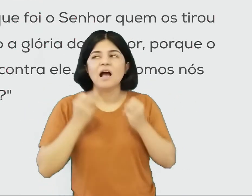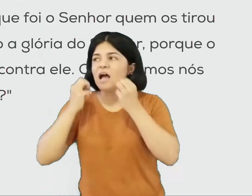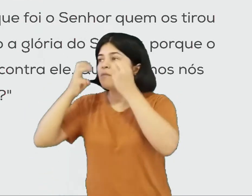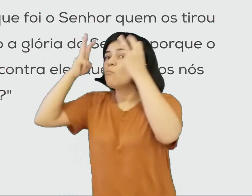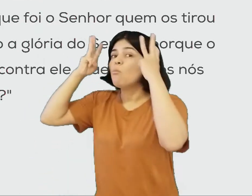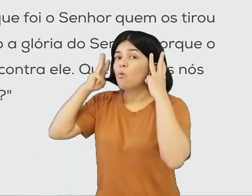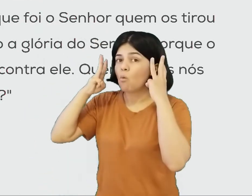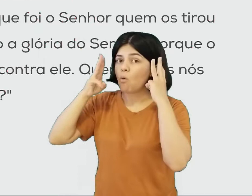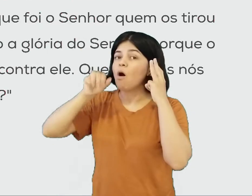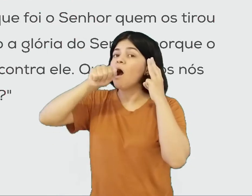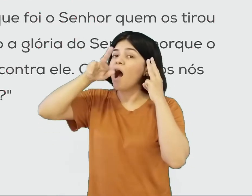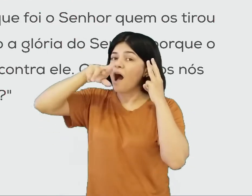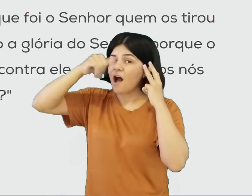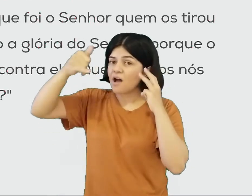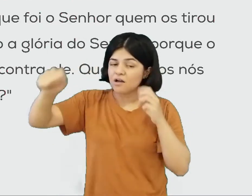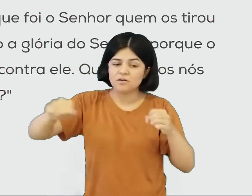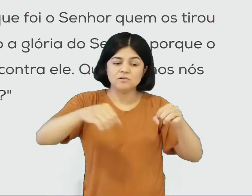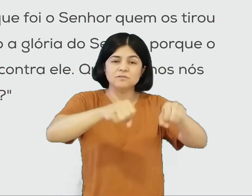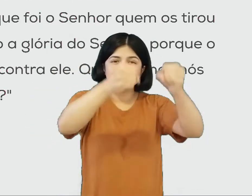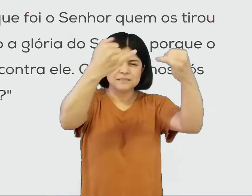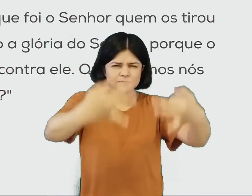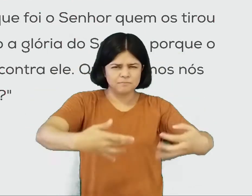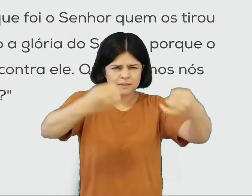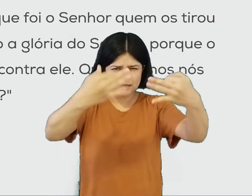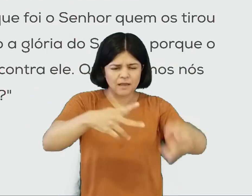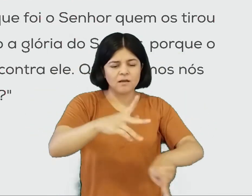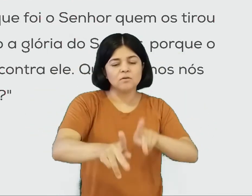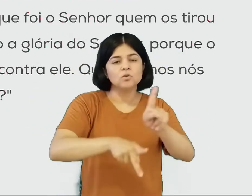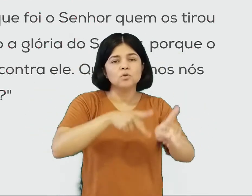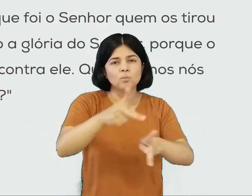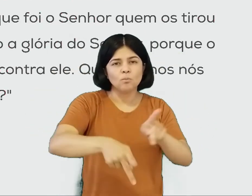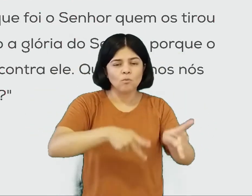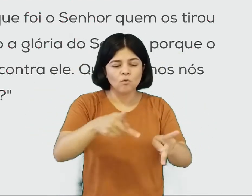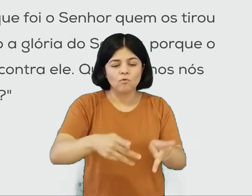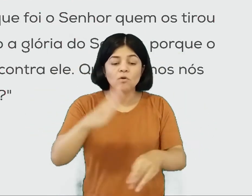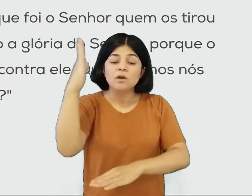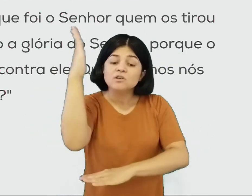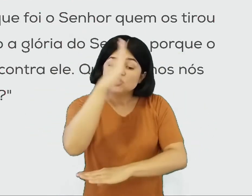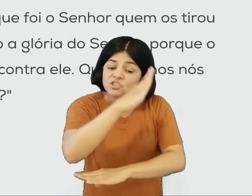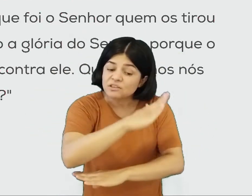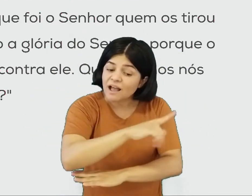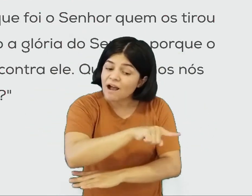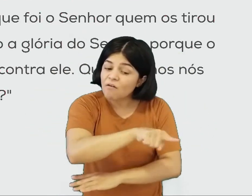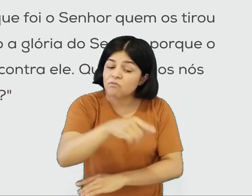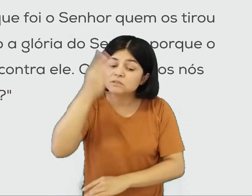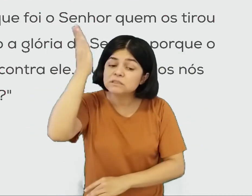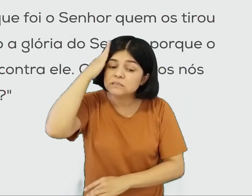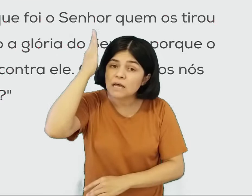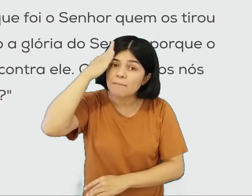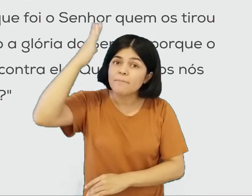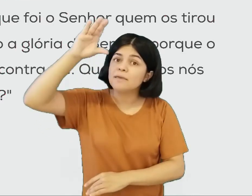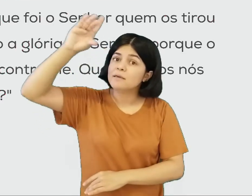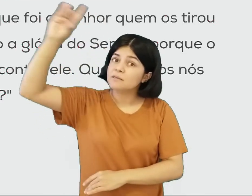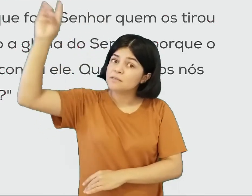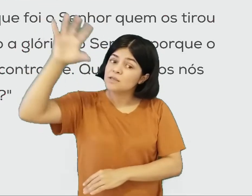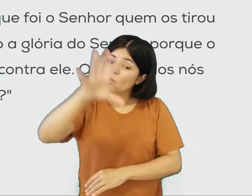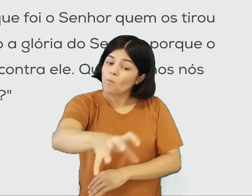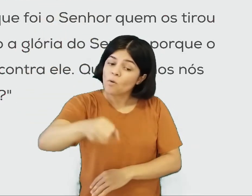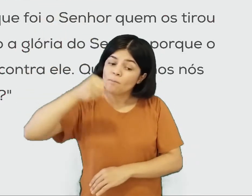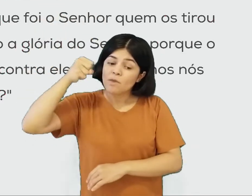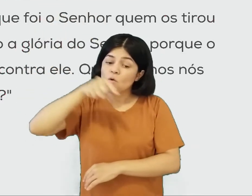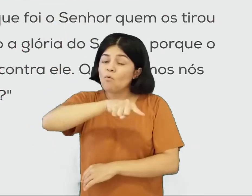a todos os israelitas: ao entardecer, vocês saberão que foi o Senhor que os tirou